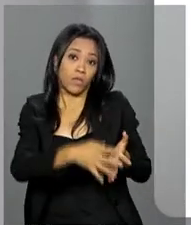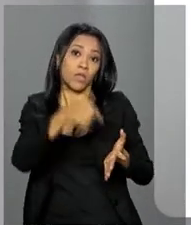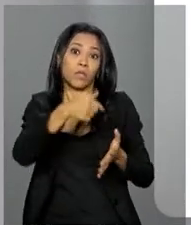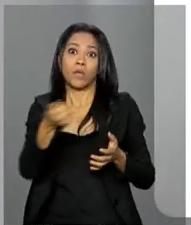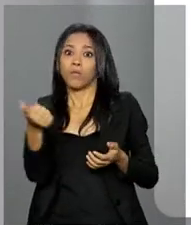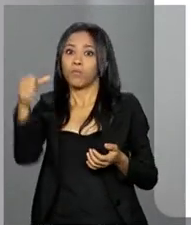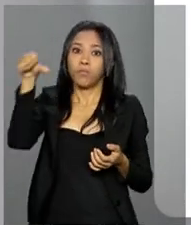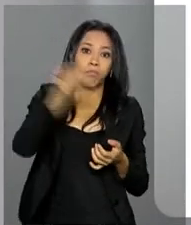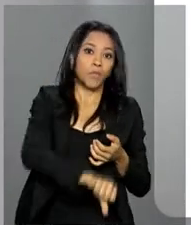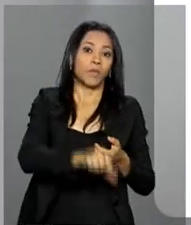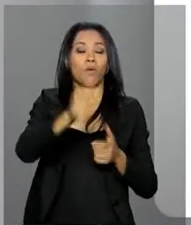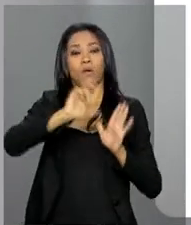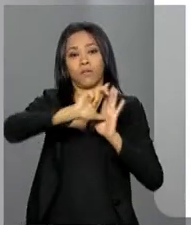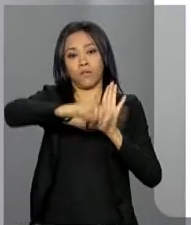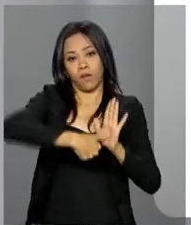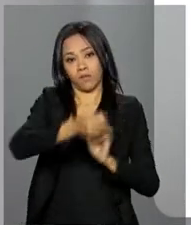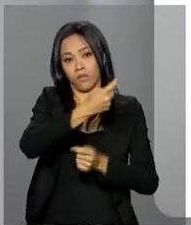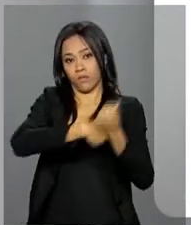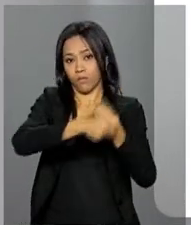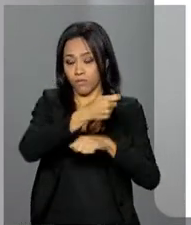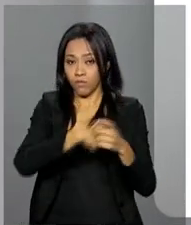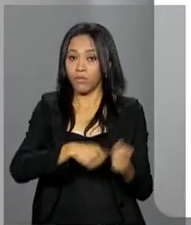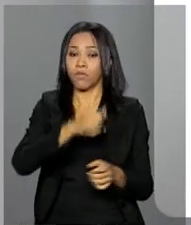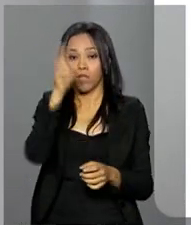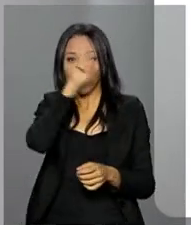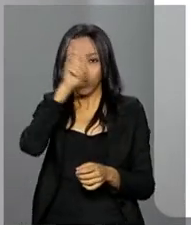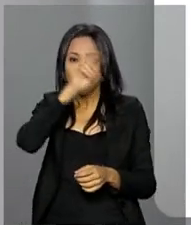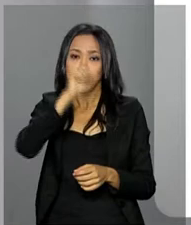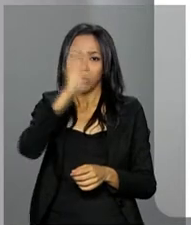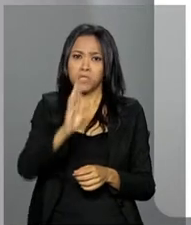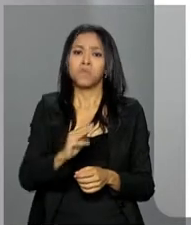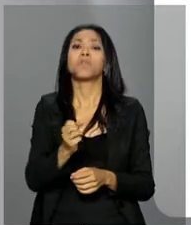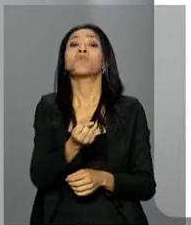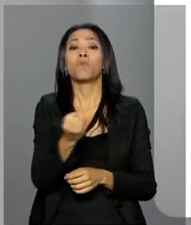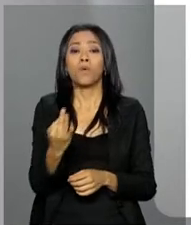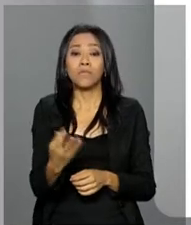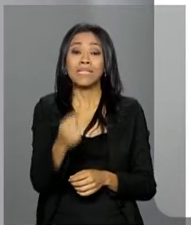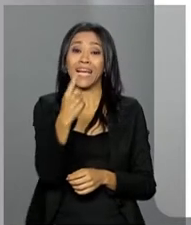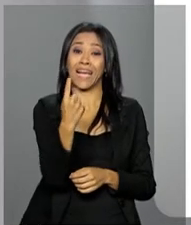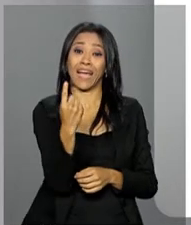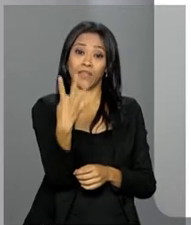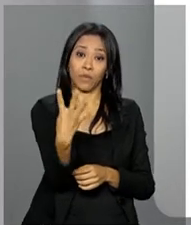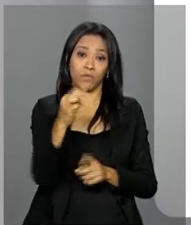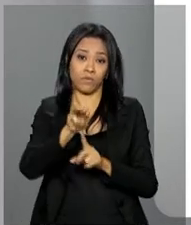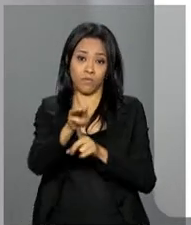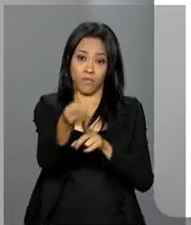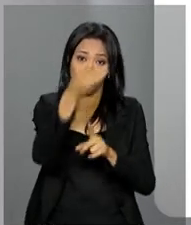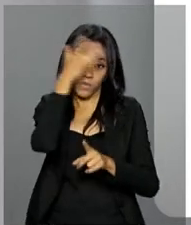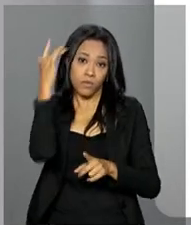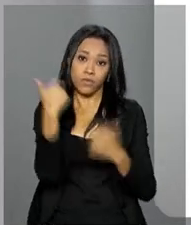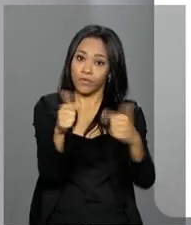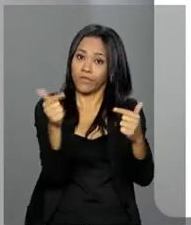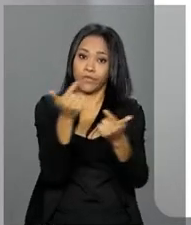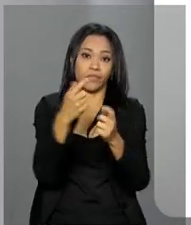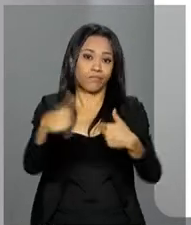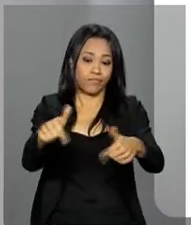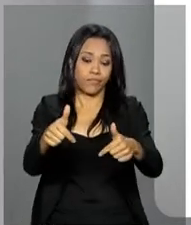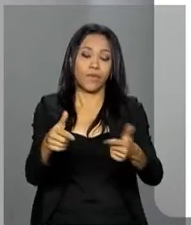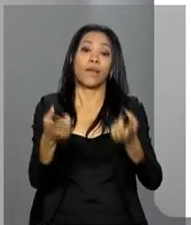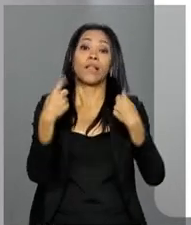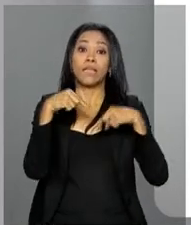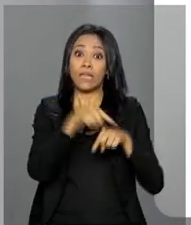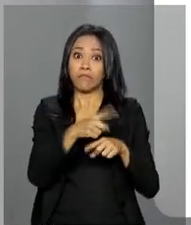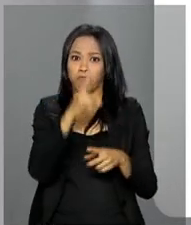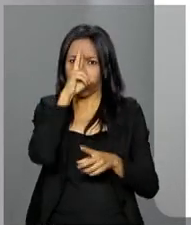recessão da nossa história, que deixou 14 milhões de brasileiros sem emprego. E ressalta que os efeitos de uma recessão